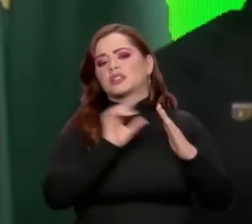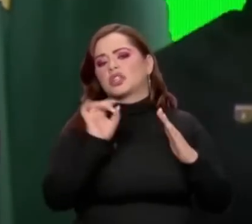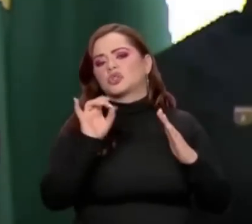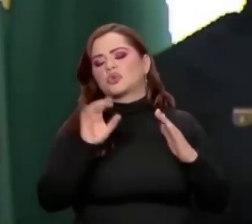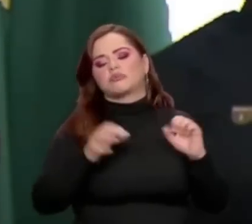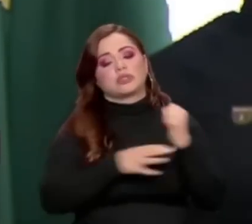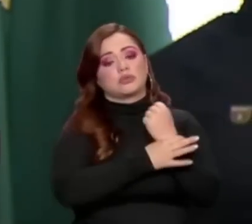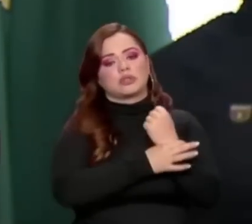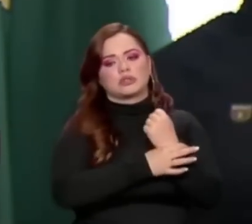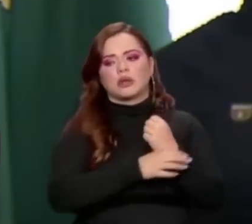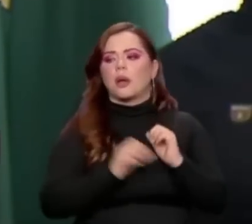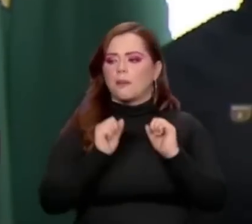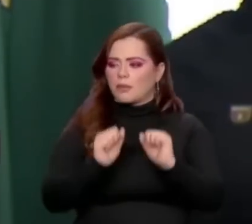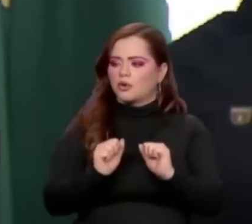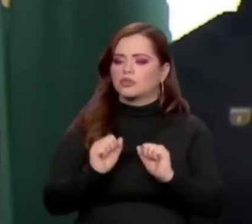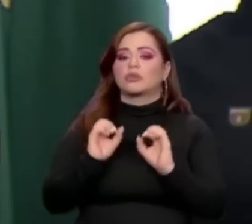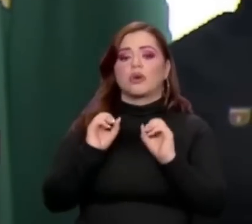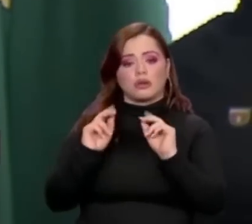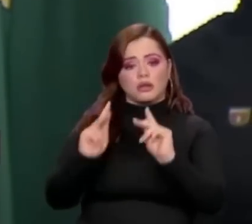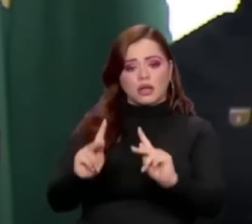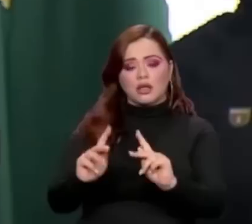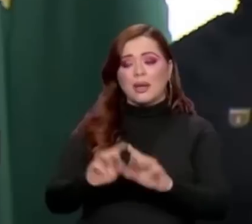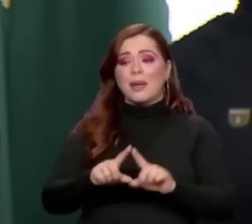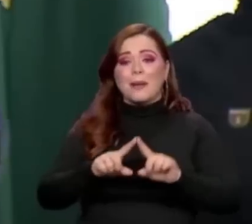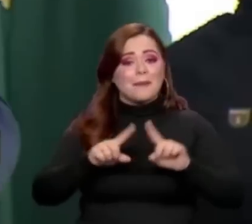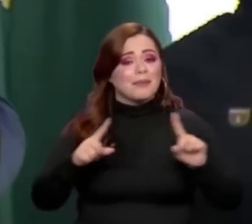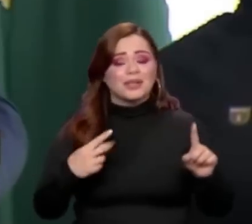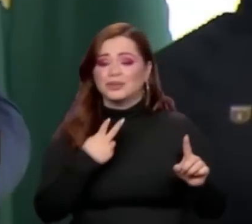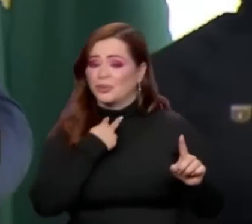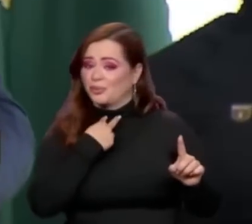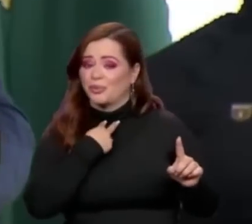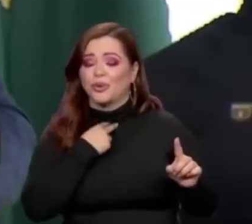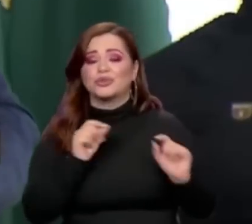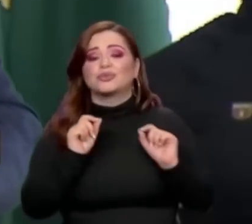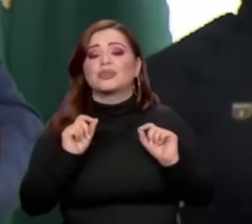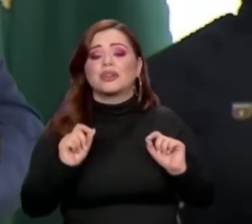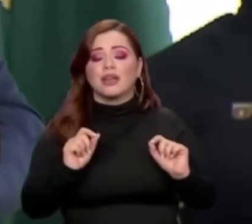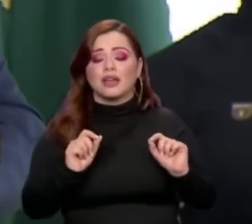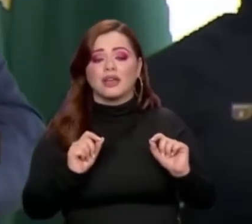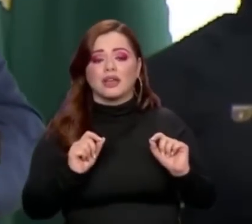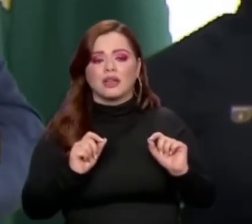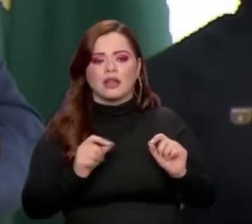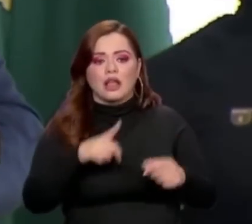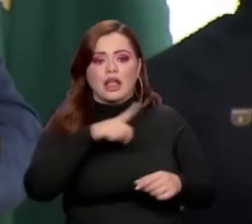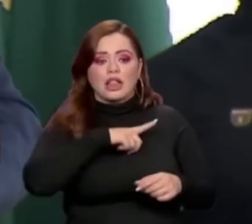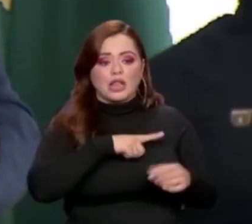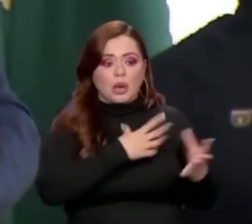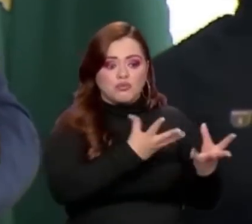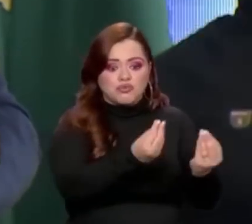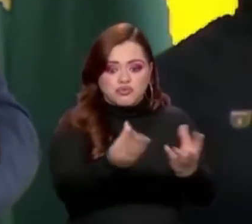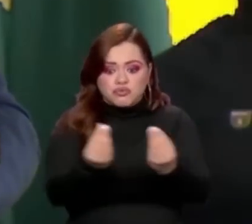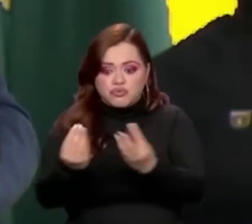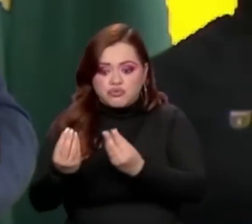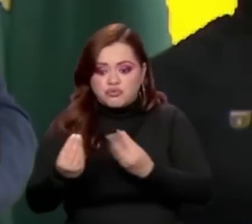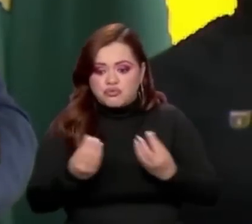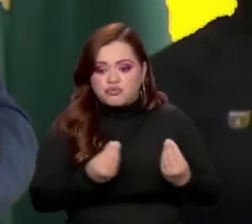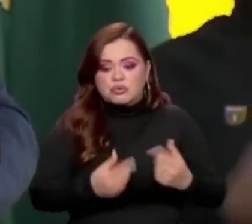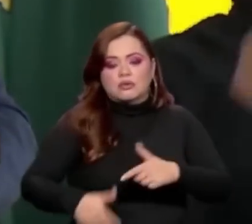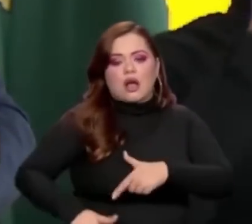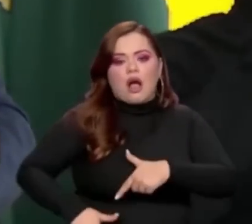mas a gente não pode permitir que haja arsenal de armas na mão de